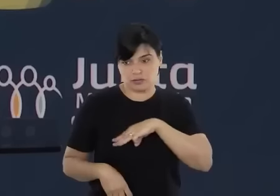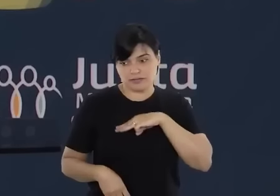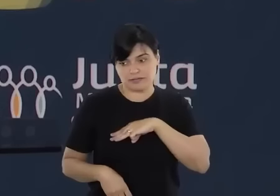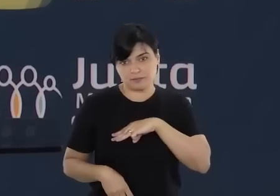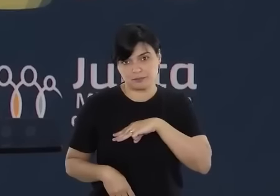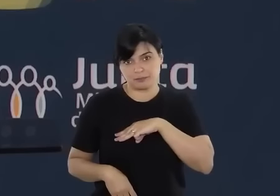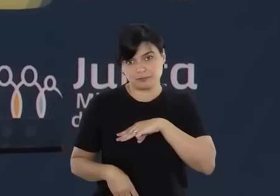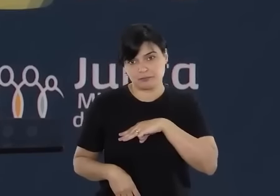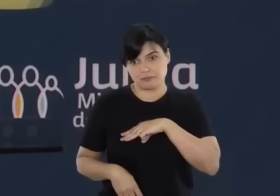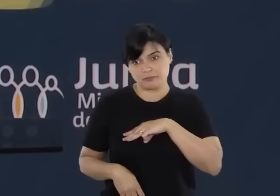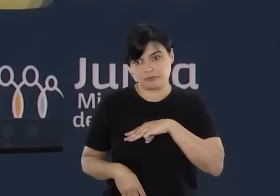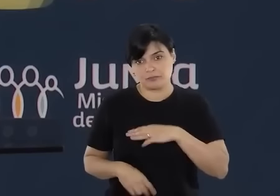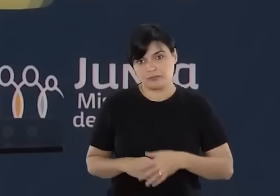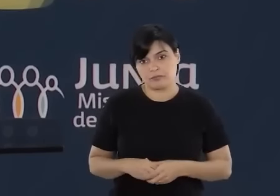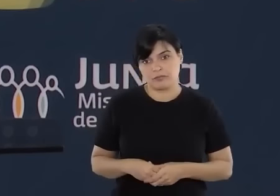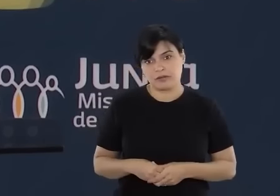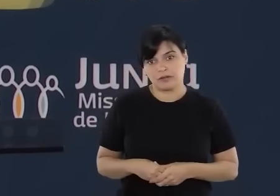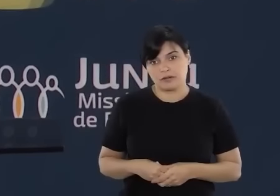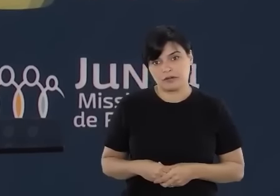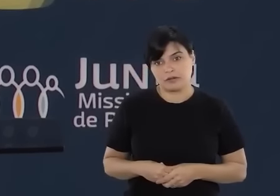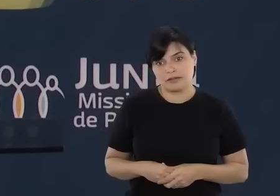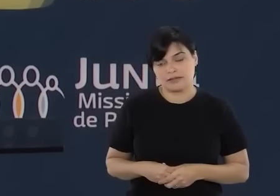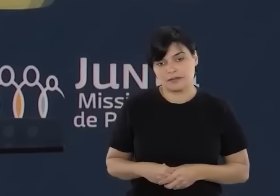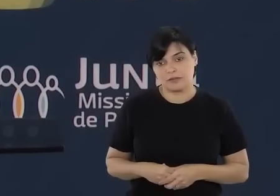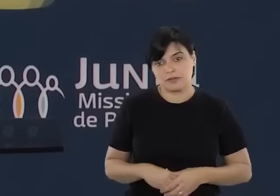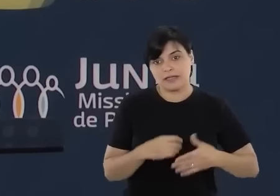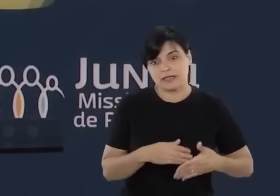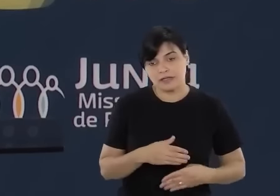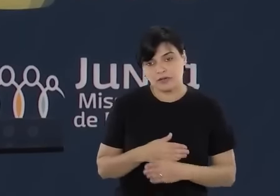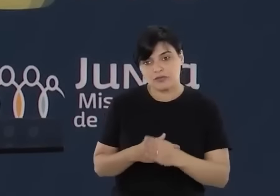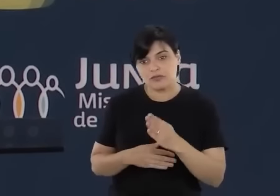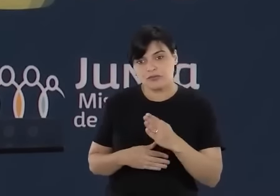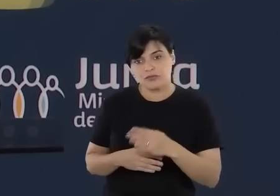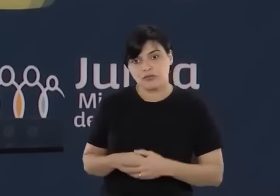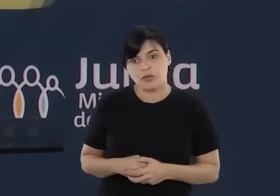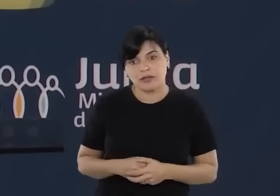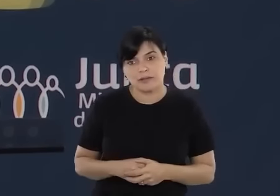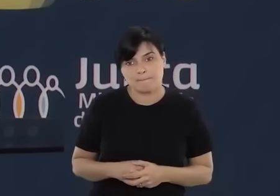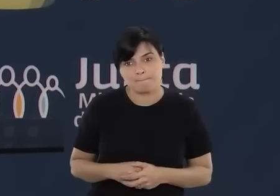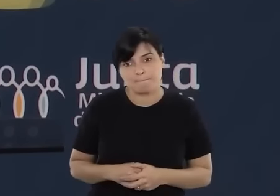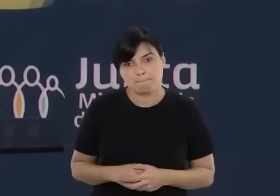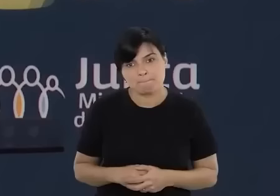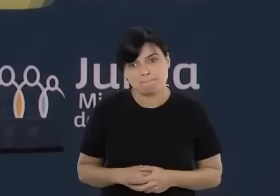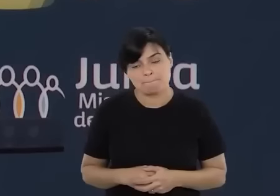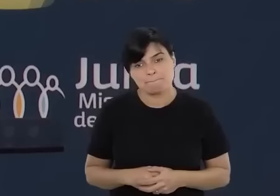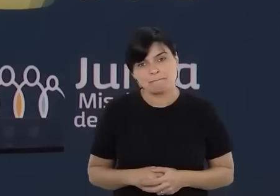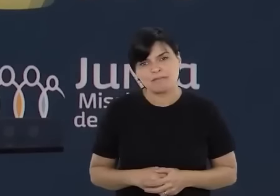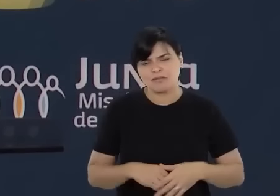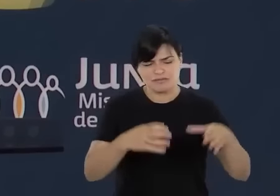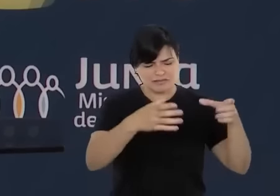já tinha ido à capital da província da Macedônia cidade de tessalônica plantado uma igreja mas foi escorraçado da